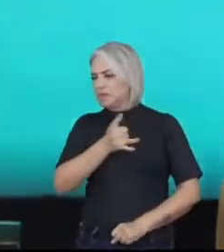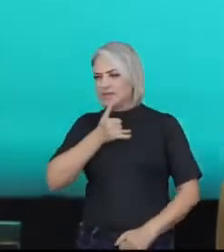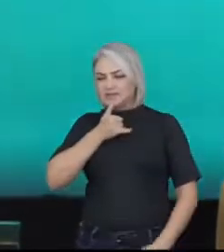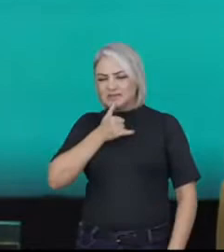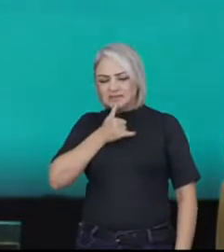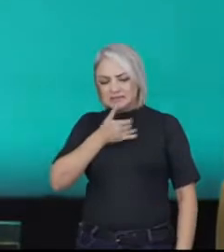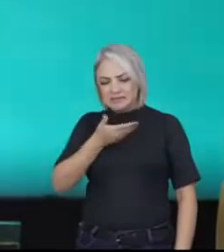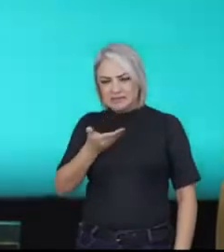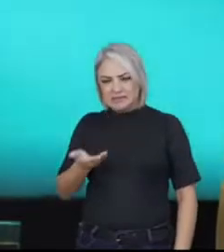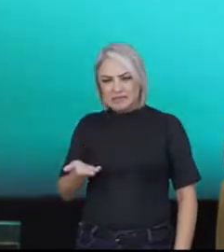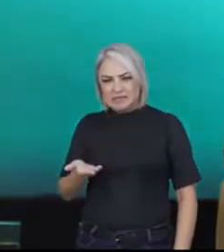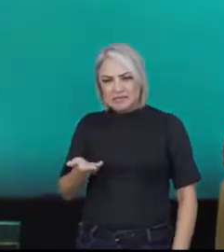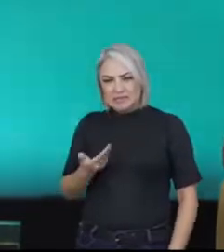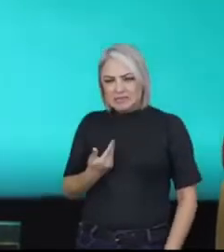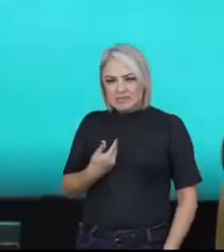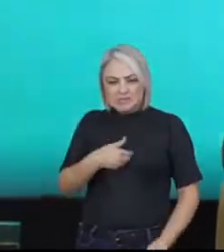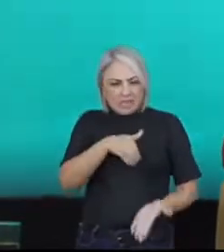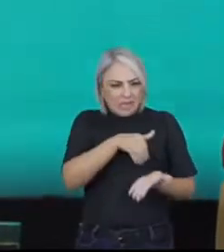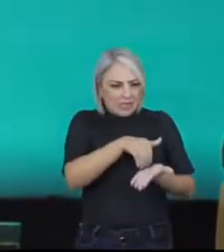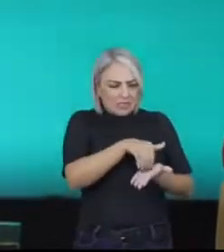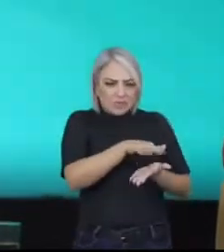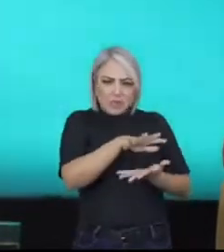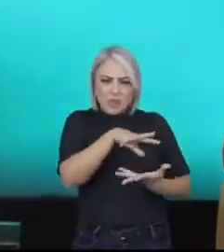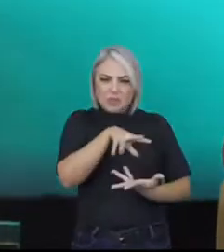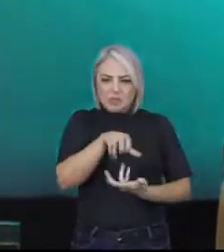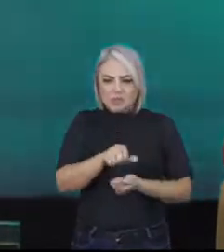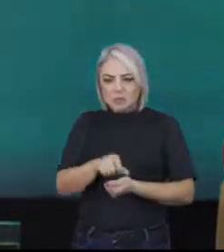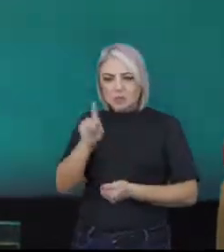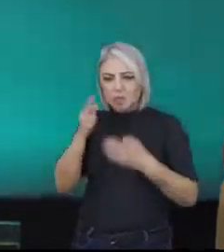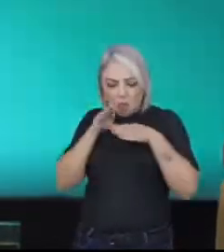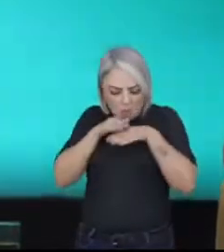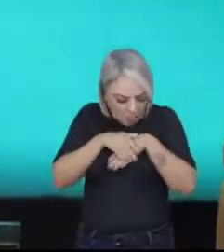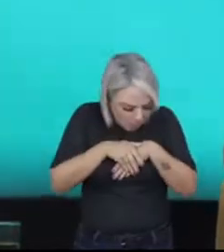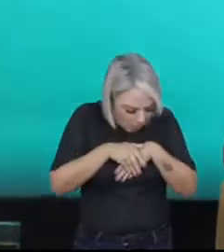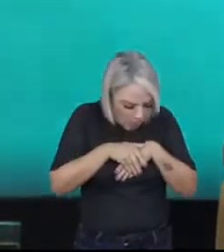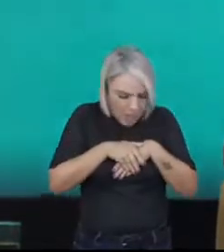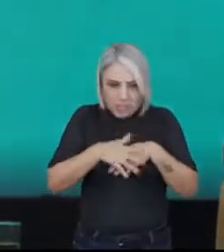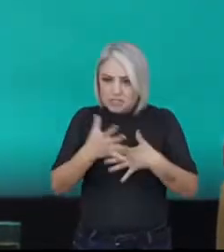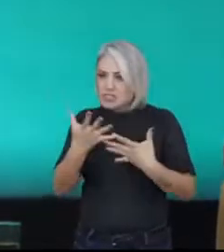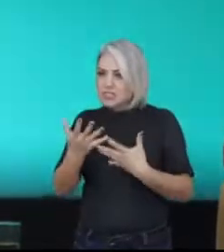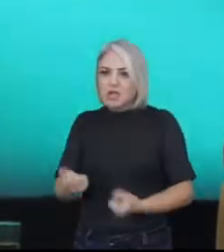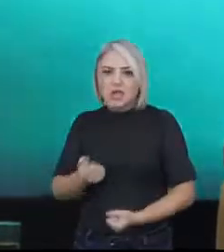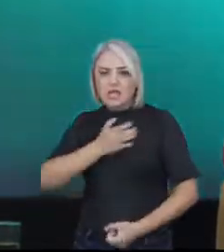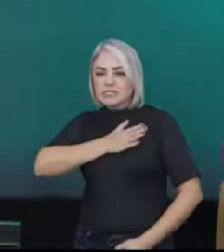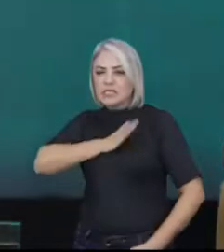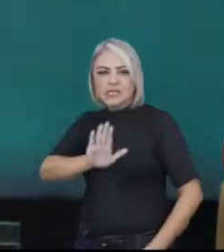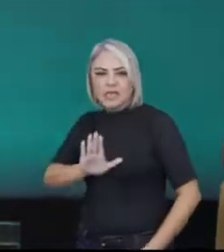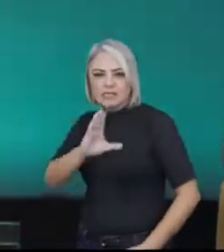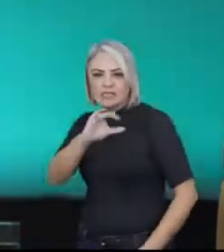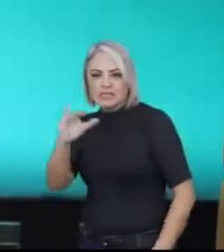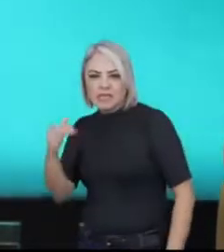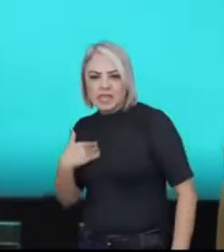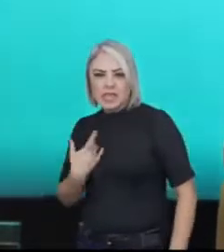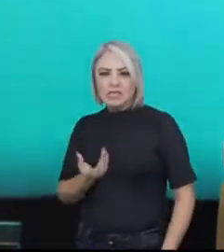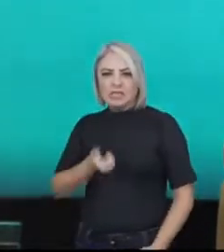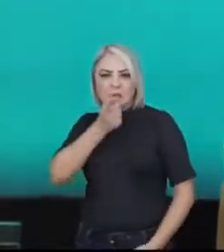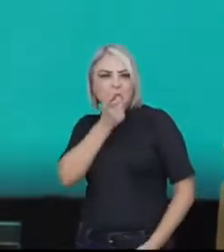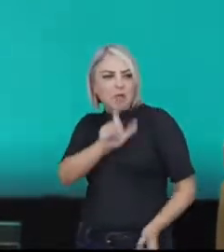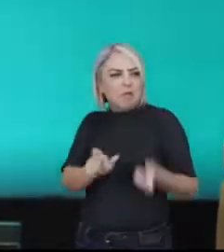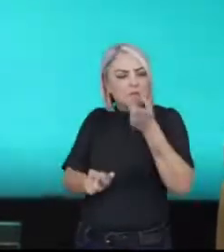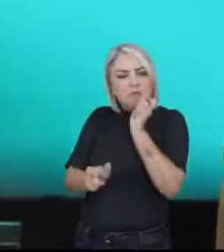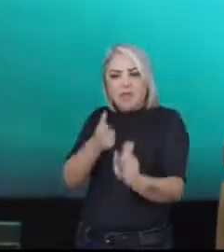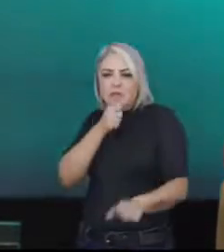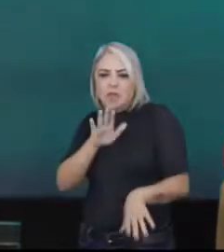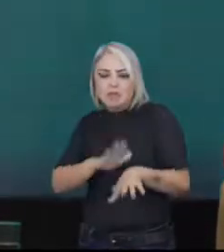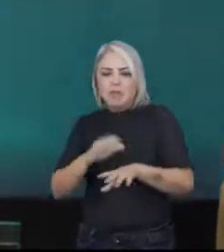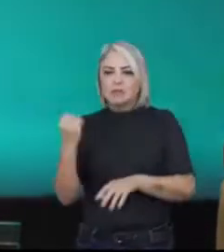mundo, por conta da submissão do negacionismo, da truculência e das agressões a nossos mais importantes